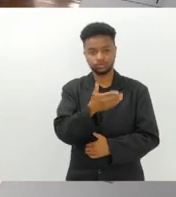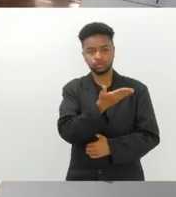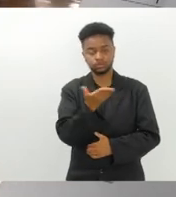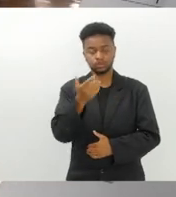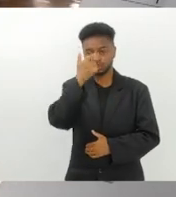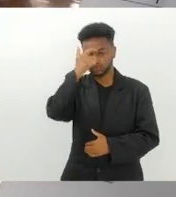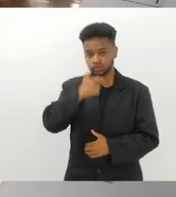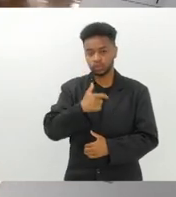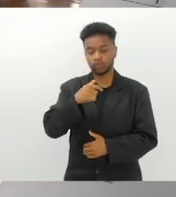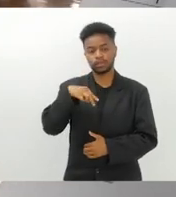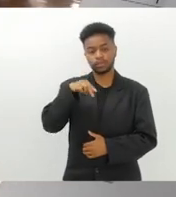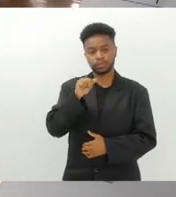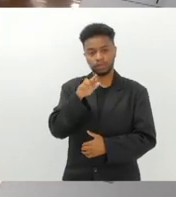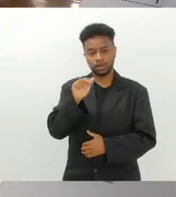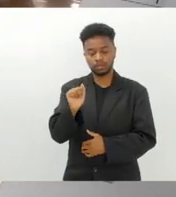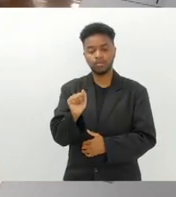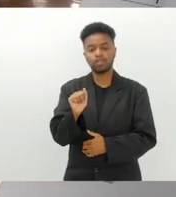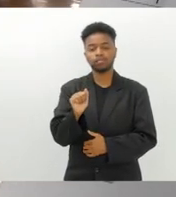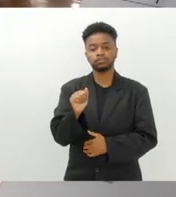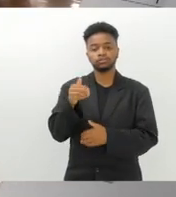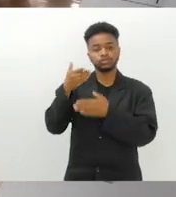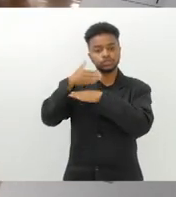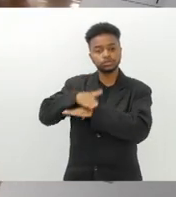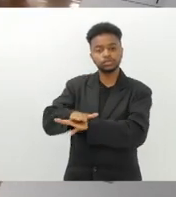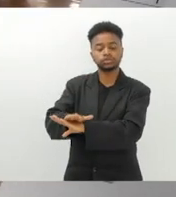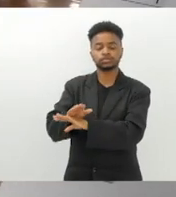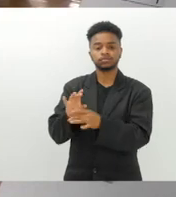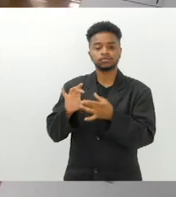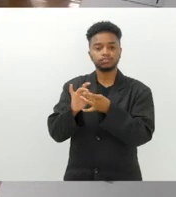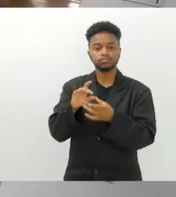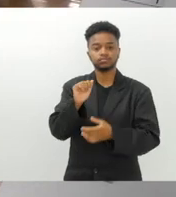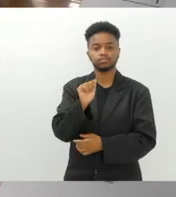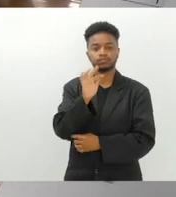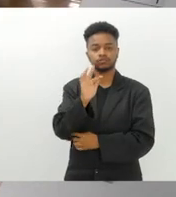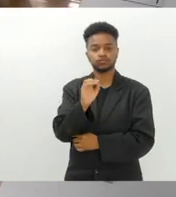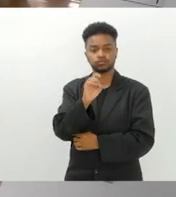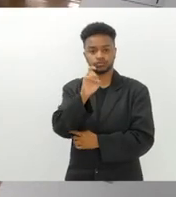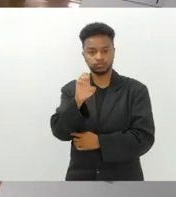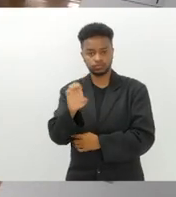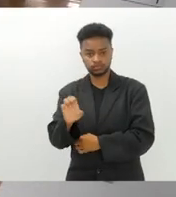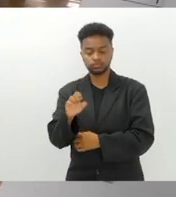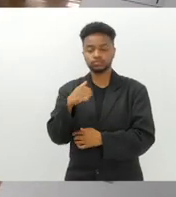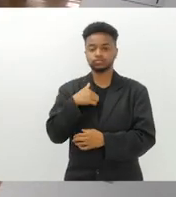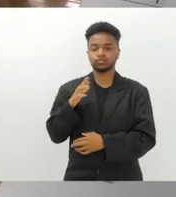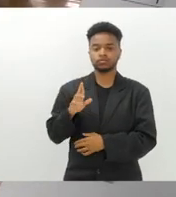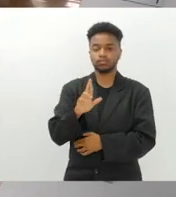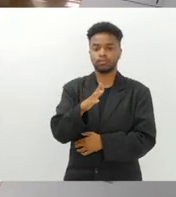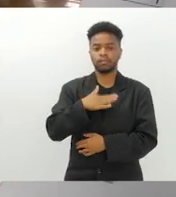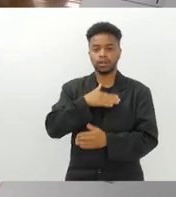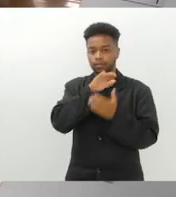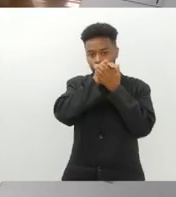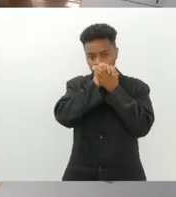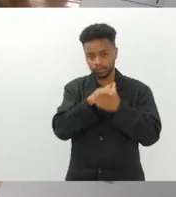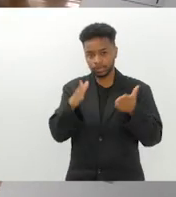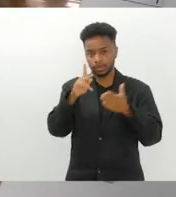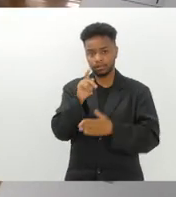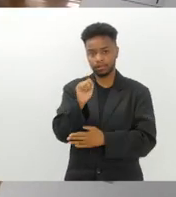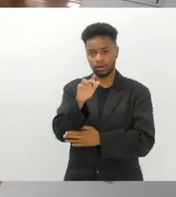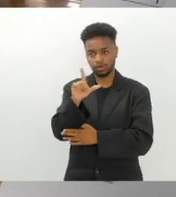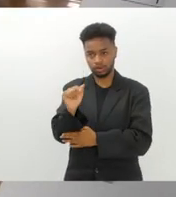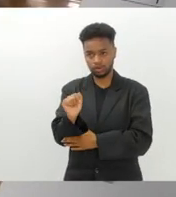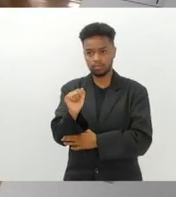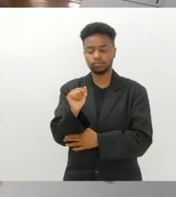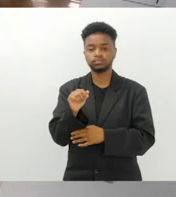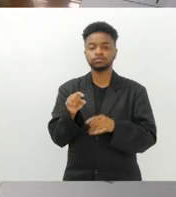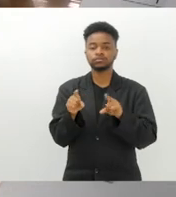Imanjá, da Foxé Omoifá. Estou aqui representando também a mãe Paula, que não pôde estar presente, o Babalô Sano e Fatorerá.